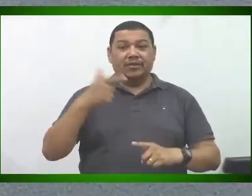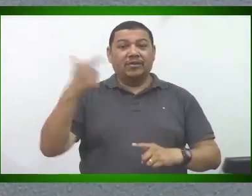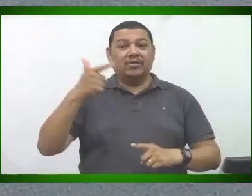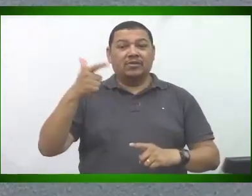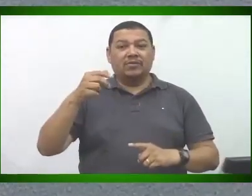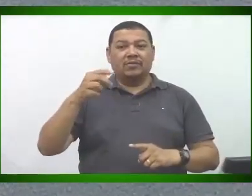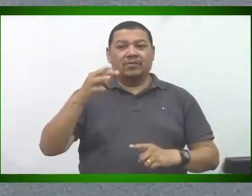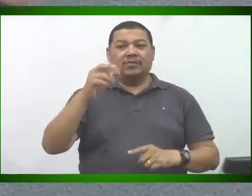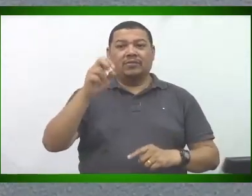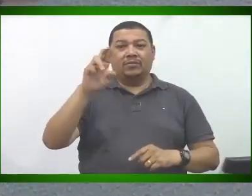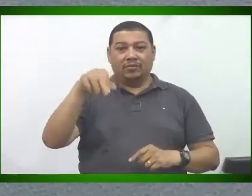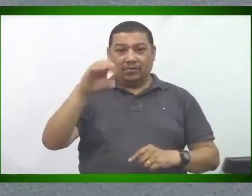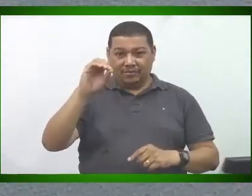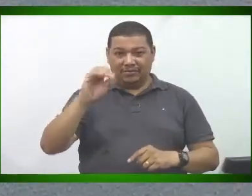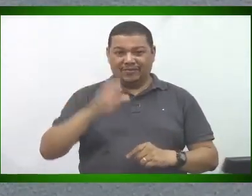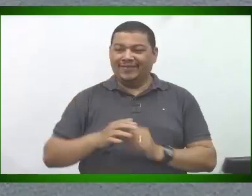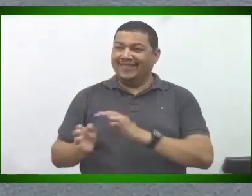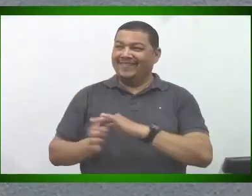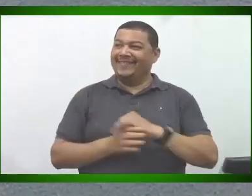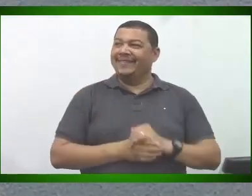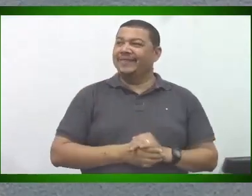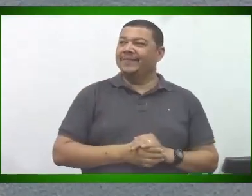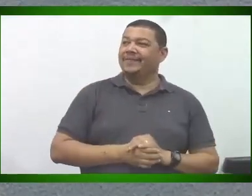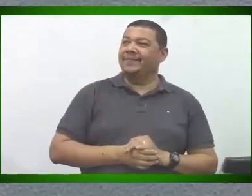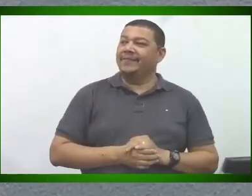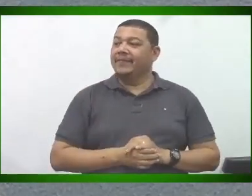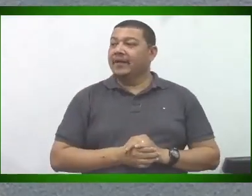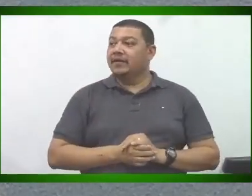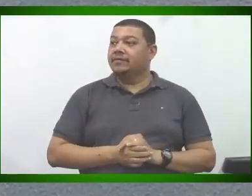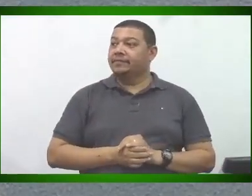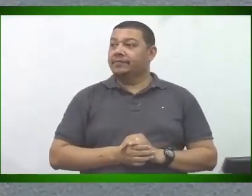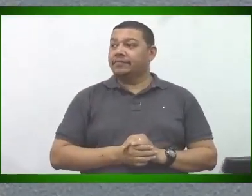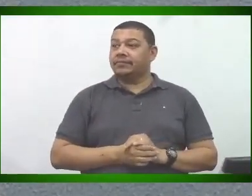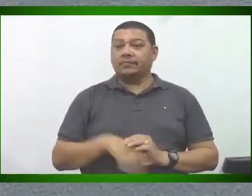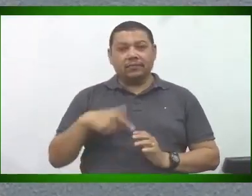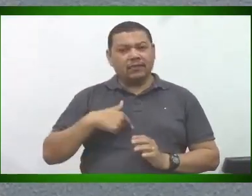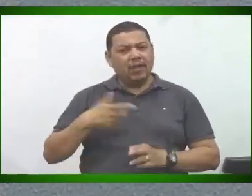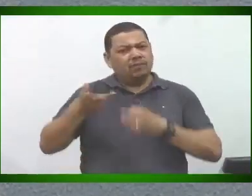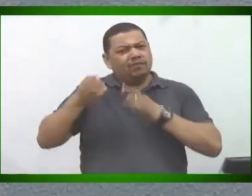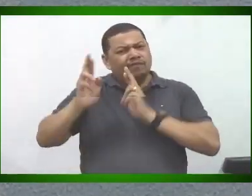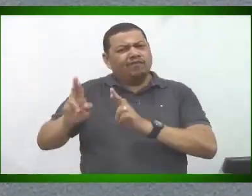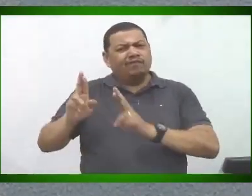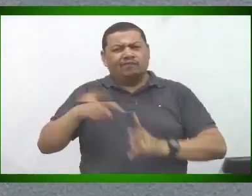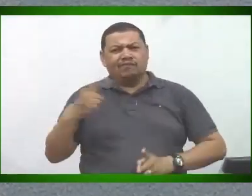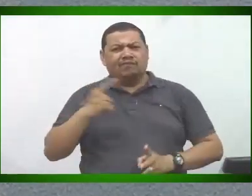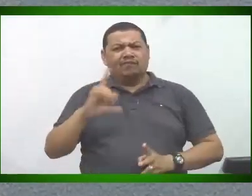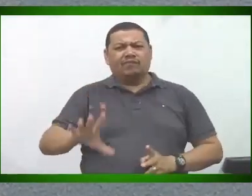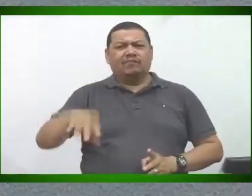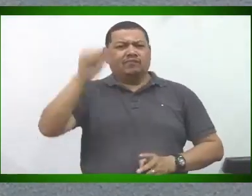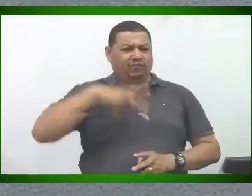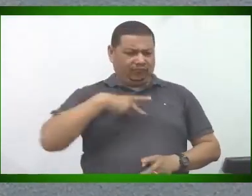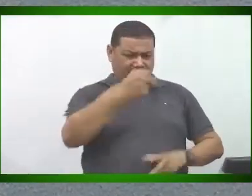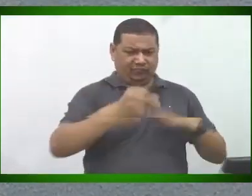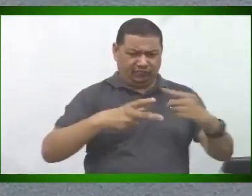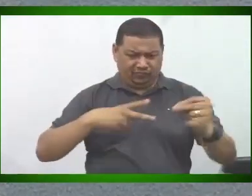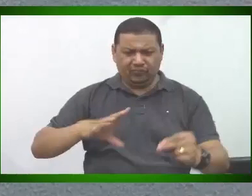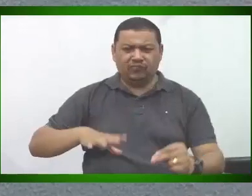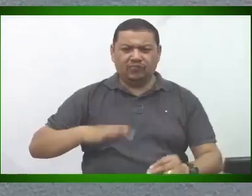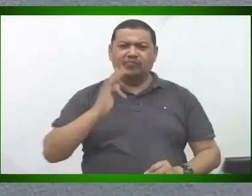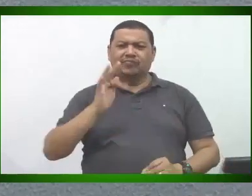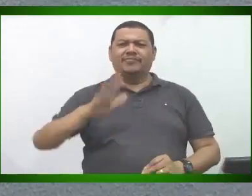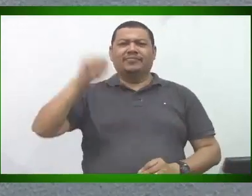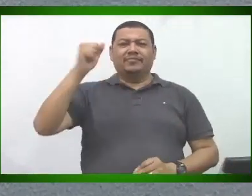isso mesmo, está até aqui. Obrigado, viu? A final do segundo turno, e eu tenho certeza que nós vamos ser campeão. E eu quero